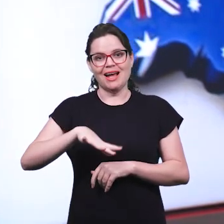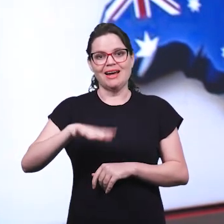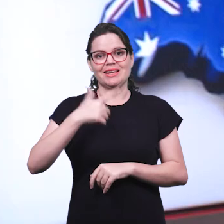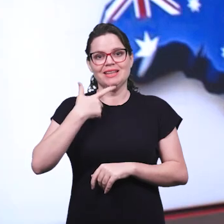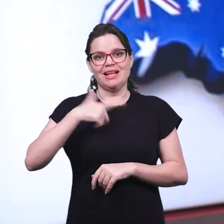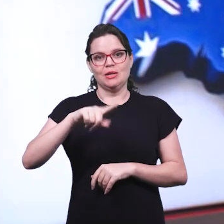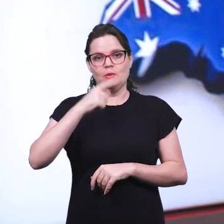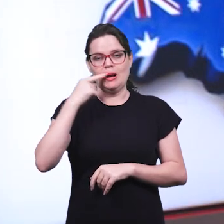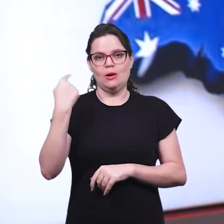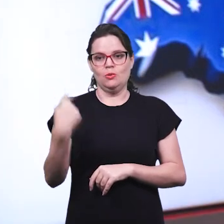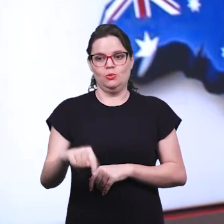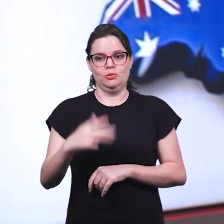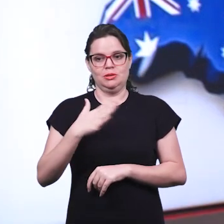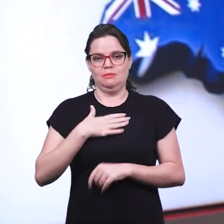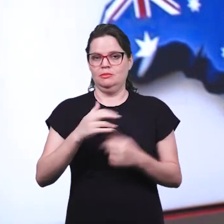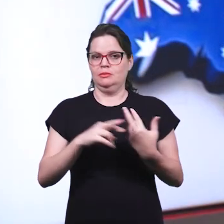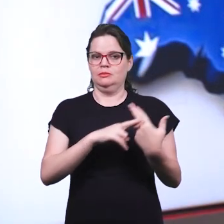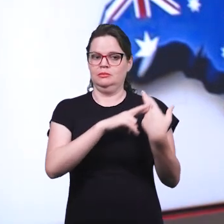russa.